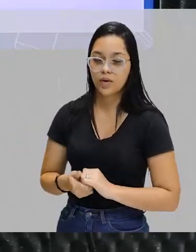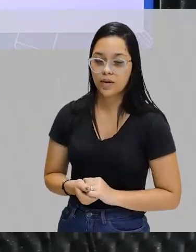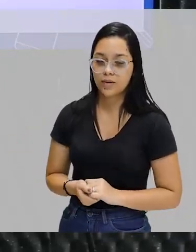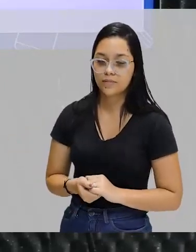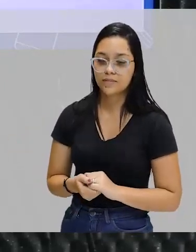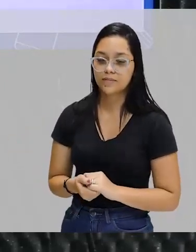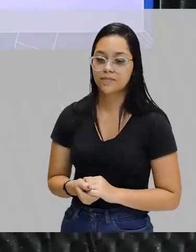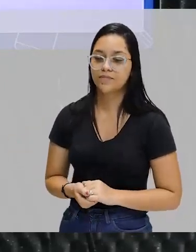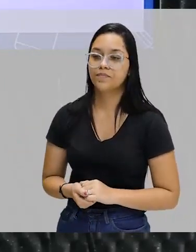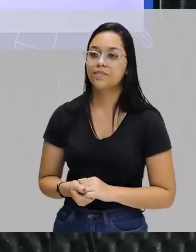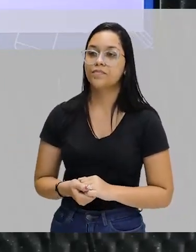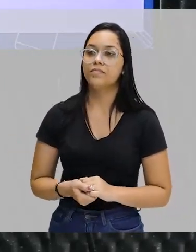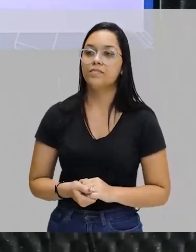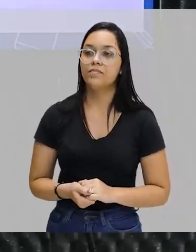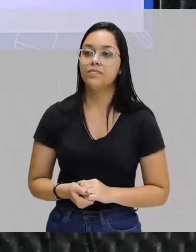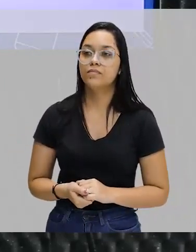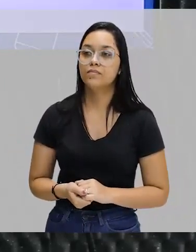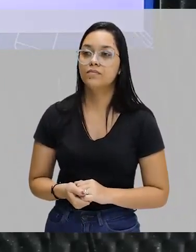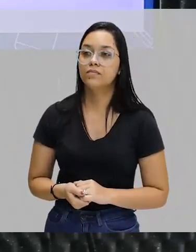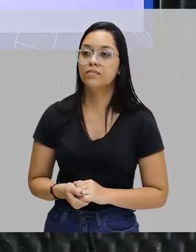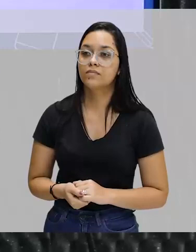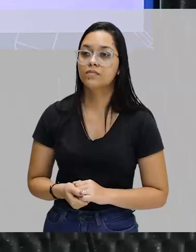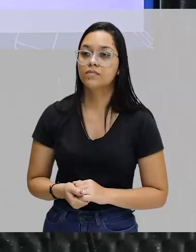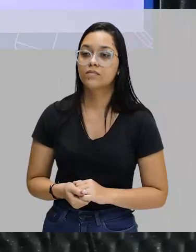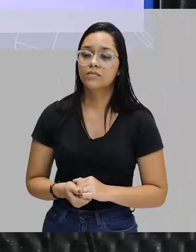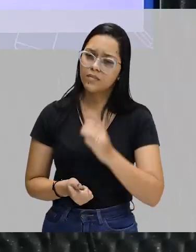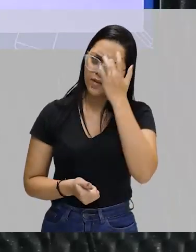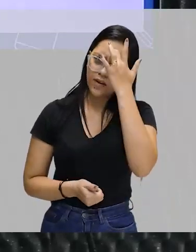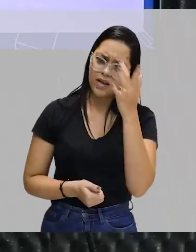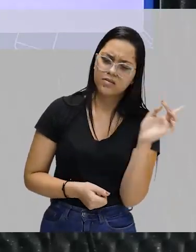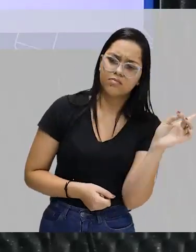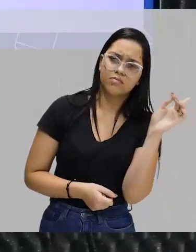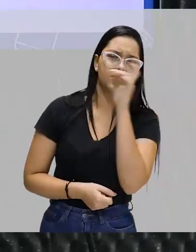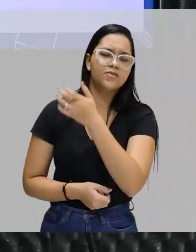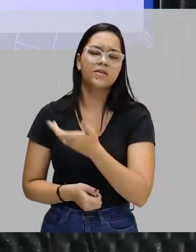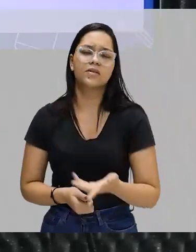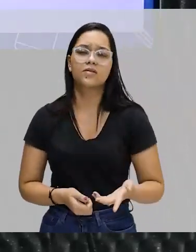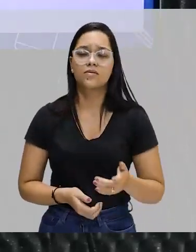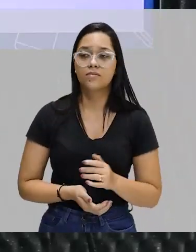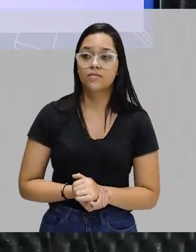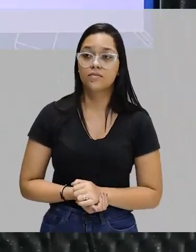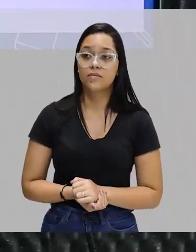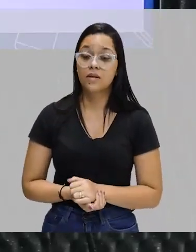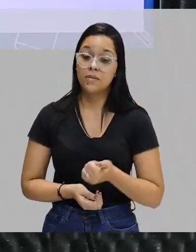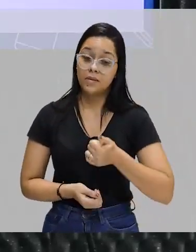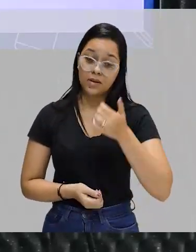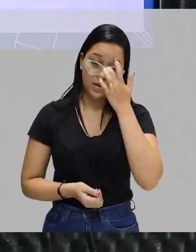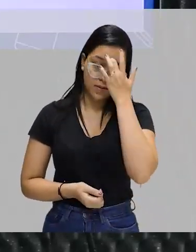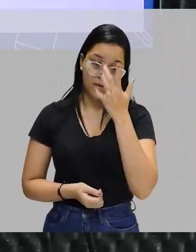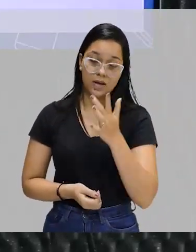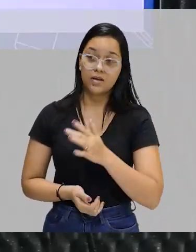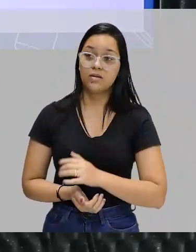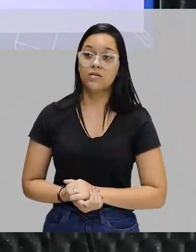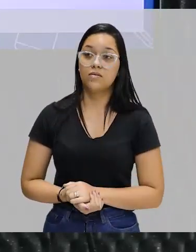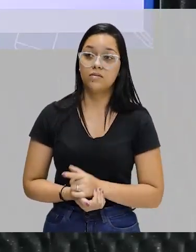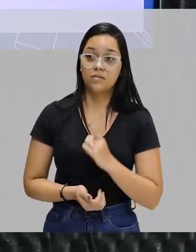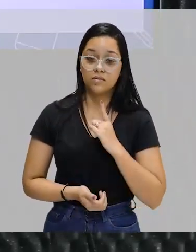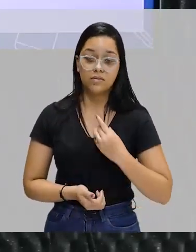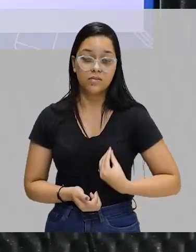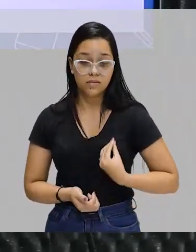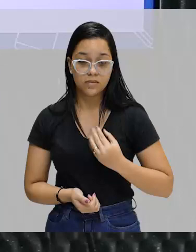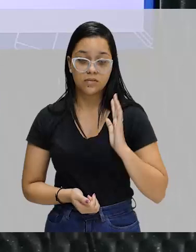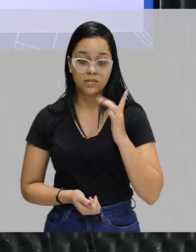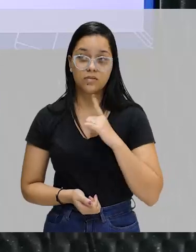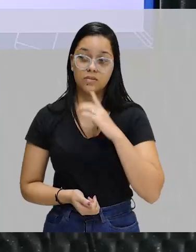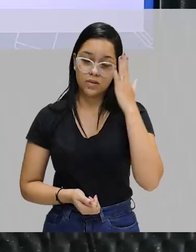uma seção beneficente. Fácil ou difícil? Primeiro tá bem fácil, né? A no sentido de existir, de